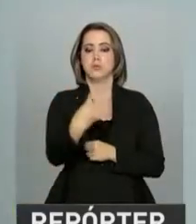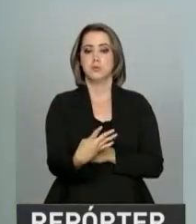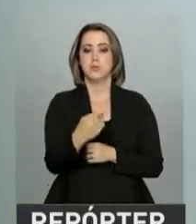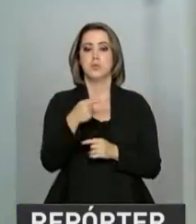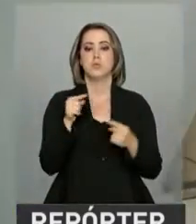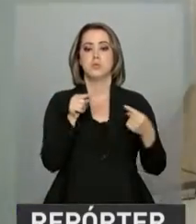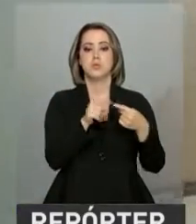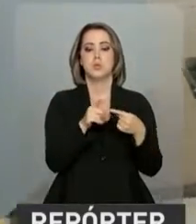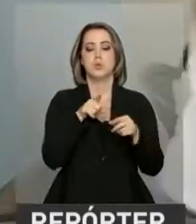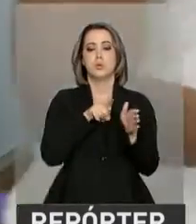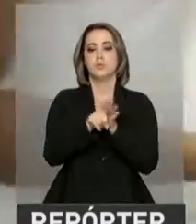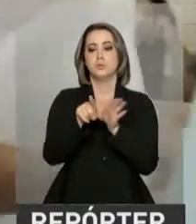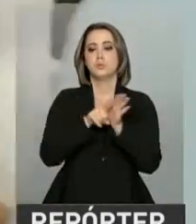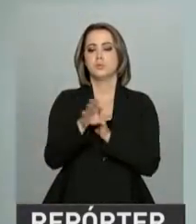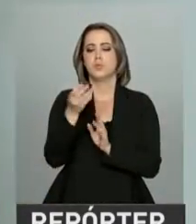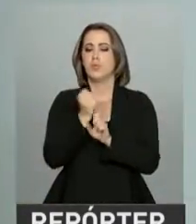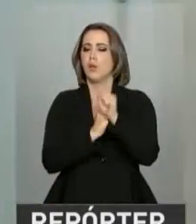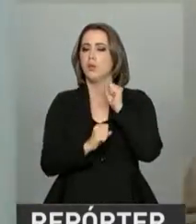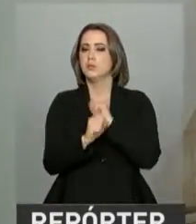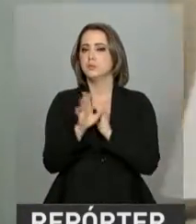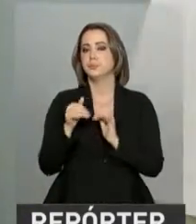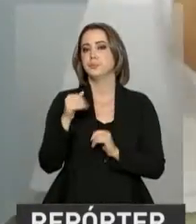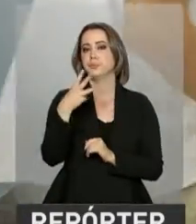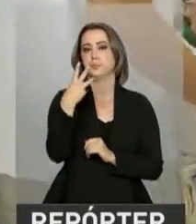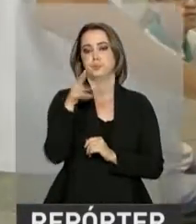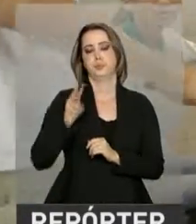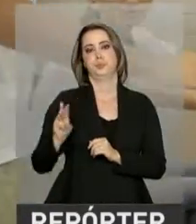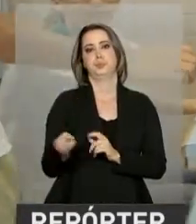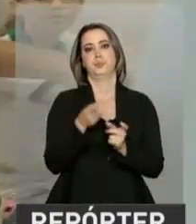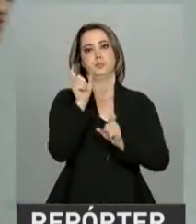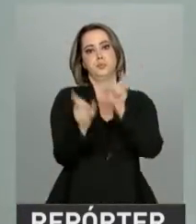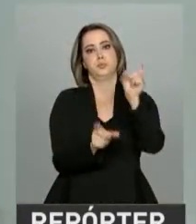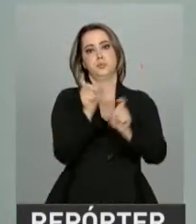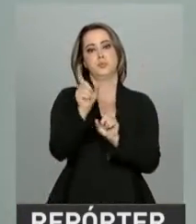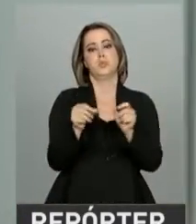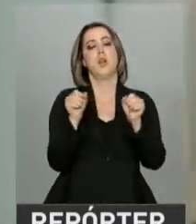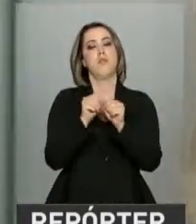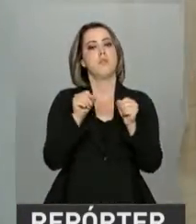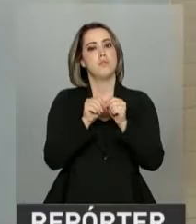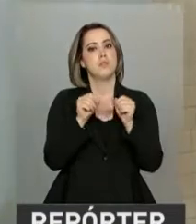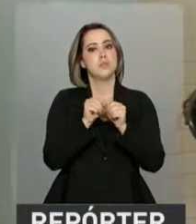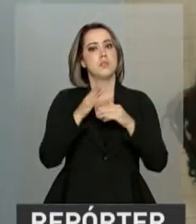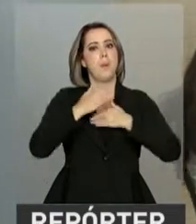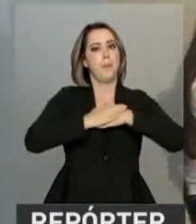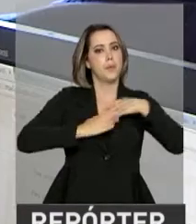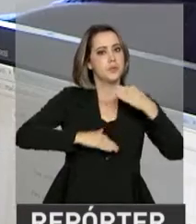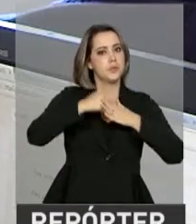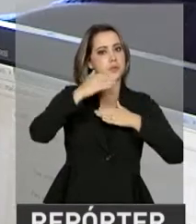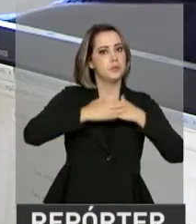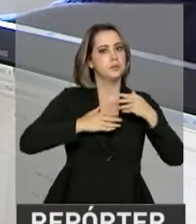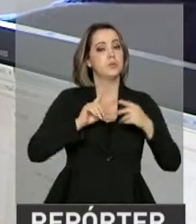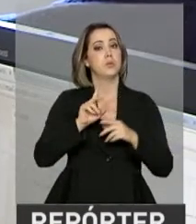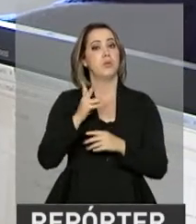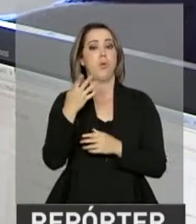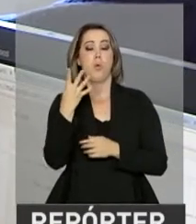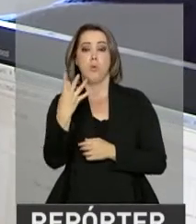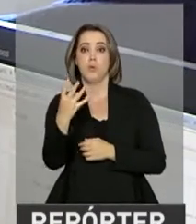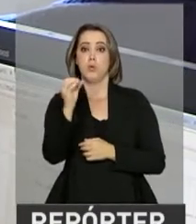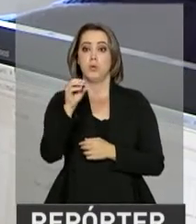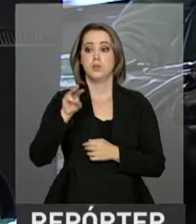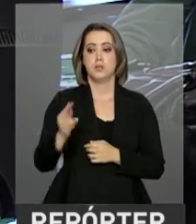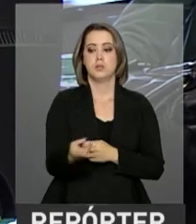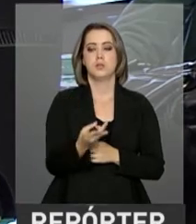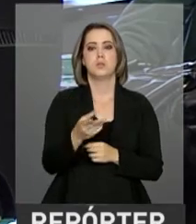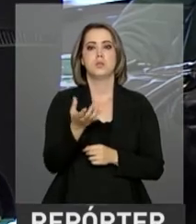De acordo com a pesquisa, naquele ano, mais de 3 milhões de pessoas faziam qualificação profissional, enquanto 40